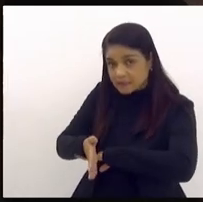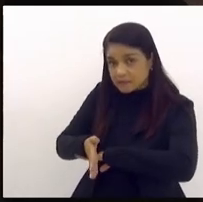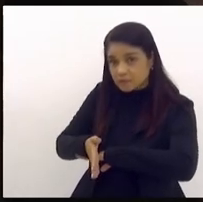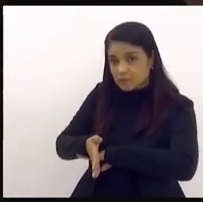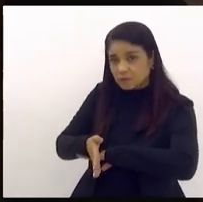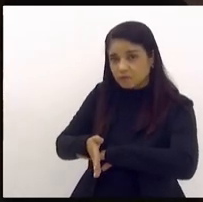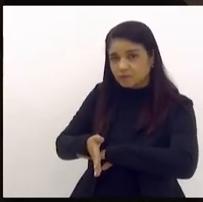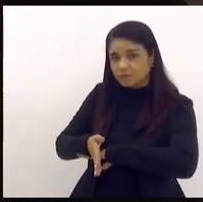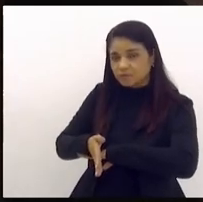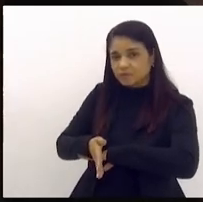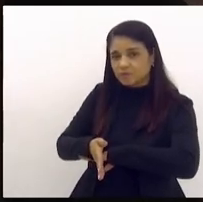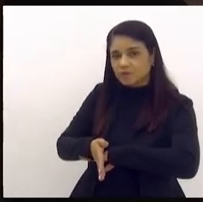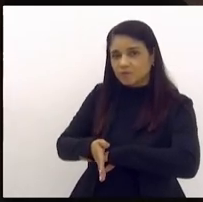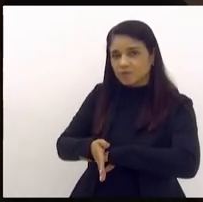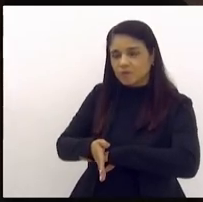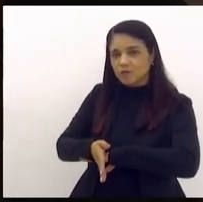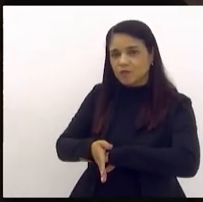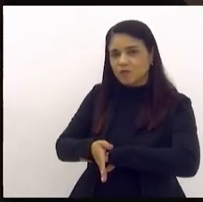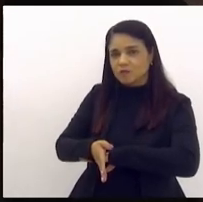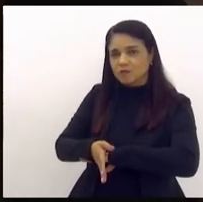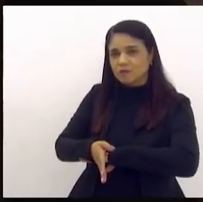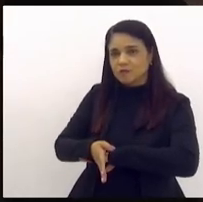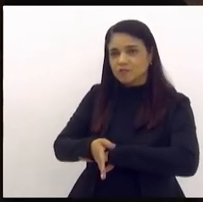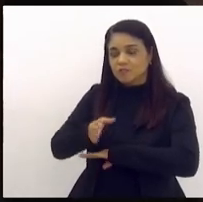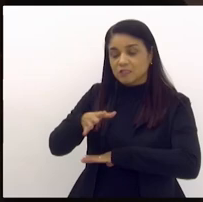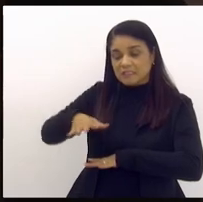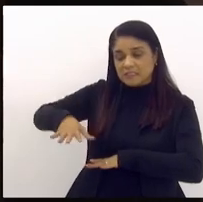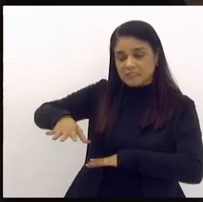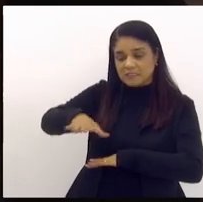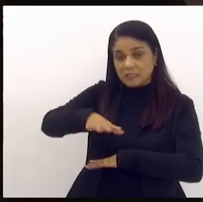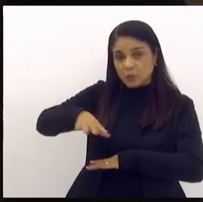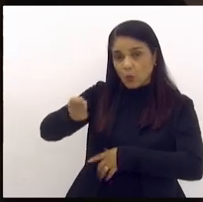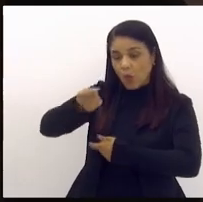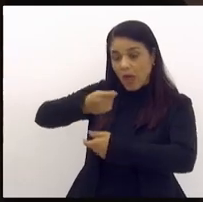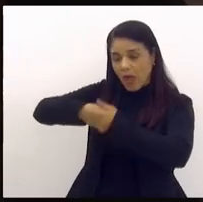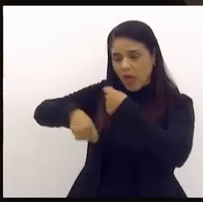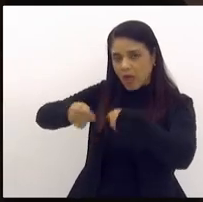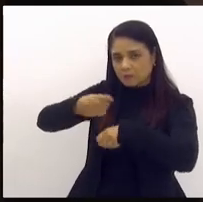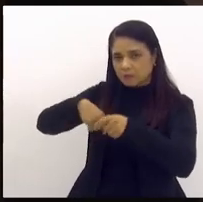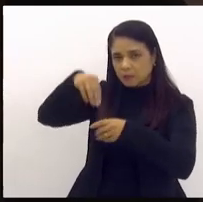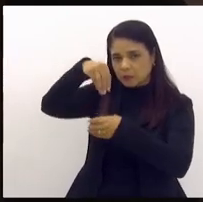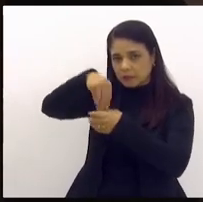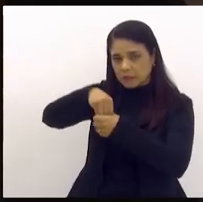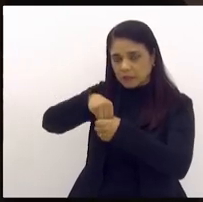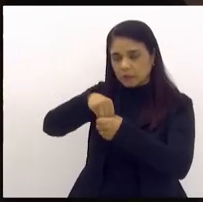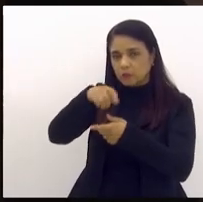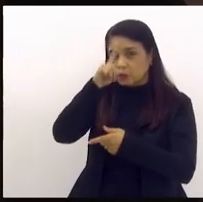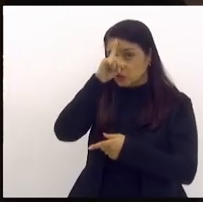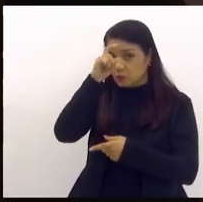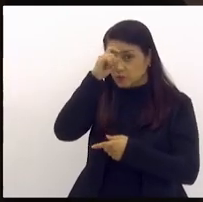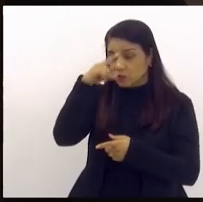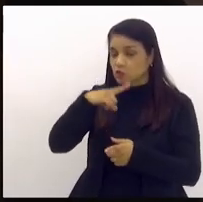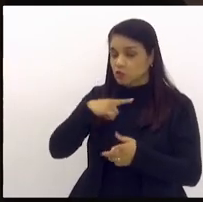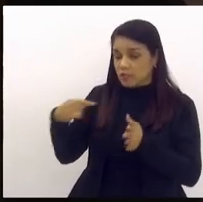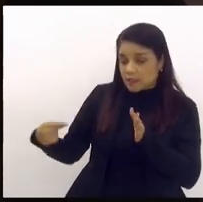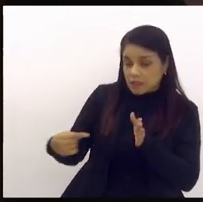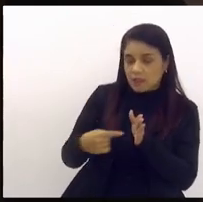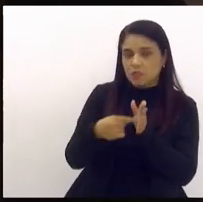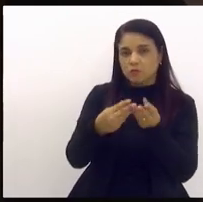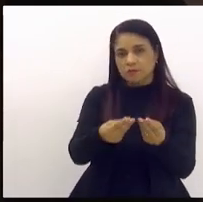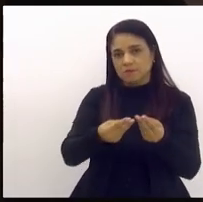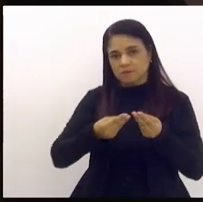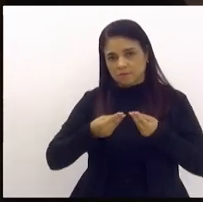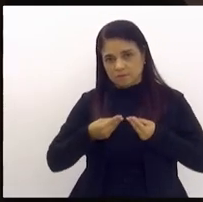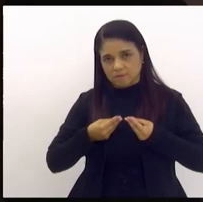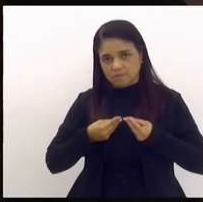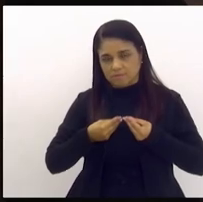nosocômio e fomos diretamente para o setor da administração, porque havia denúncias, porque havia